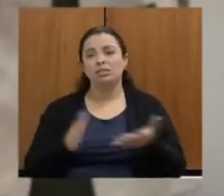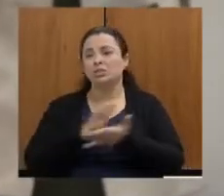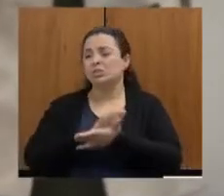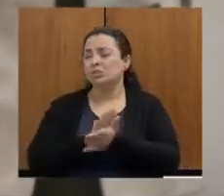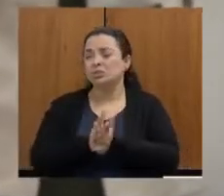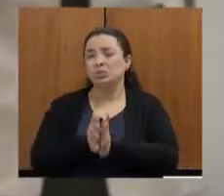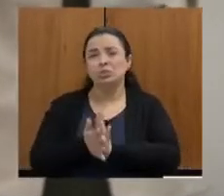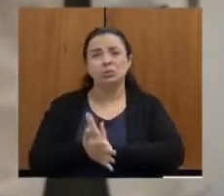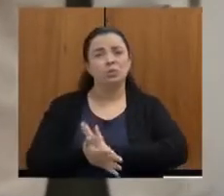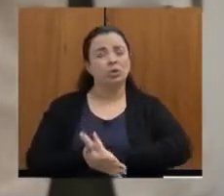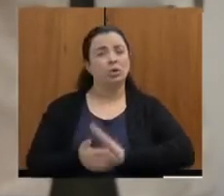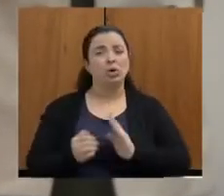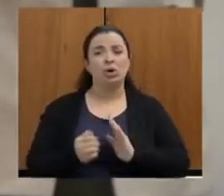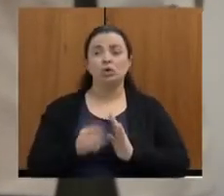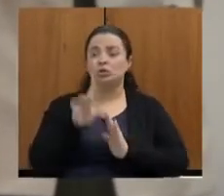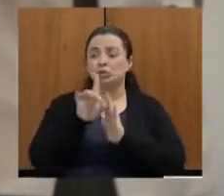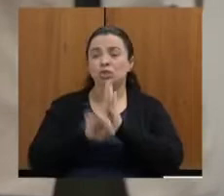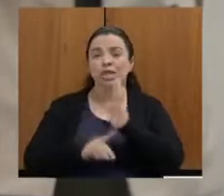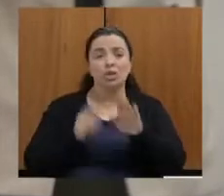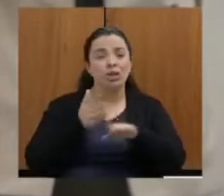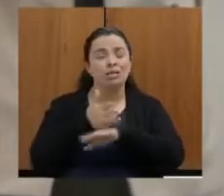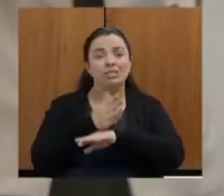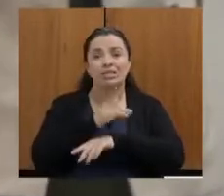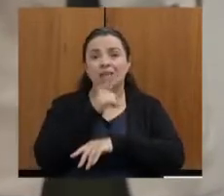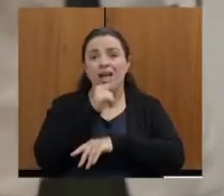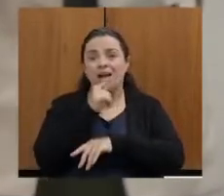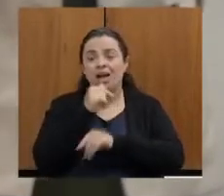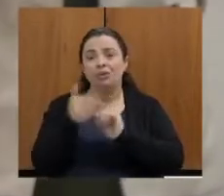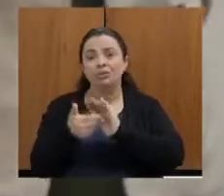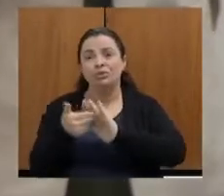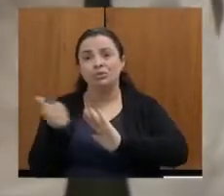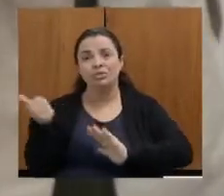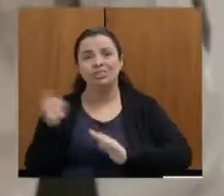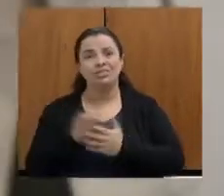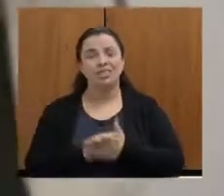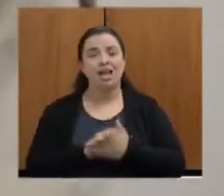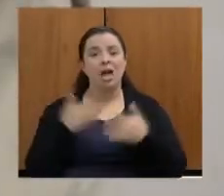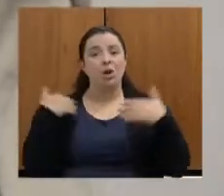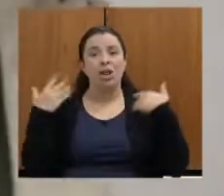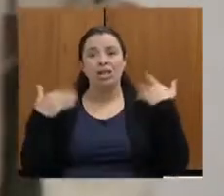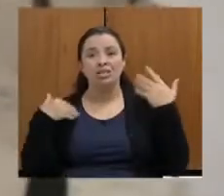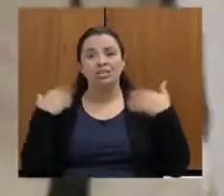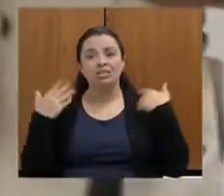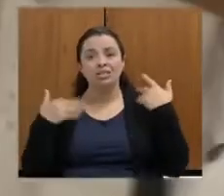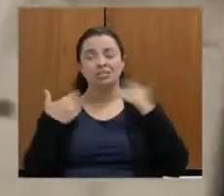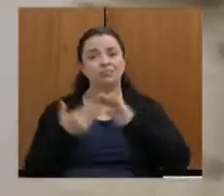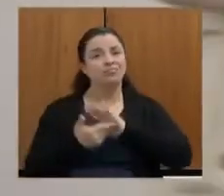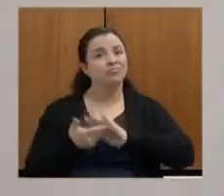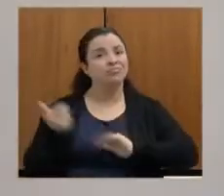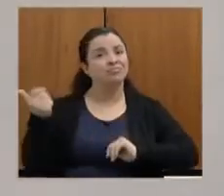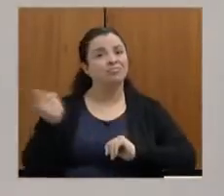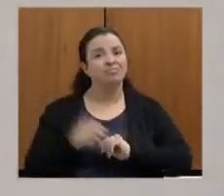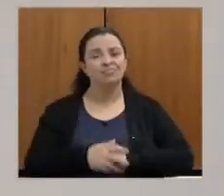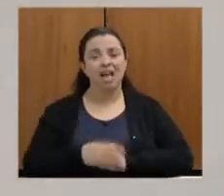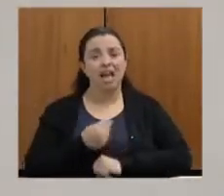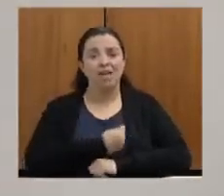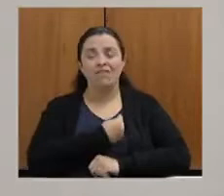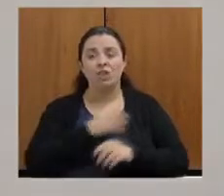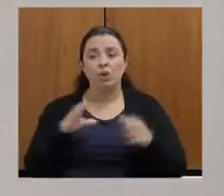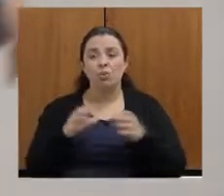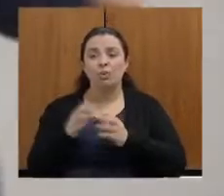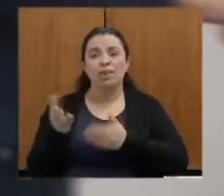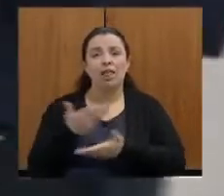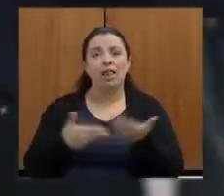retiram direito à água ao lazer à convivência em comunidade a situação é